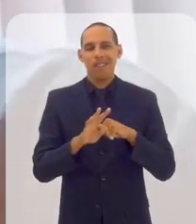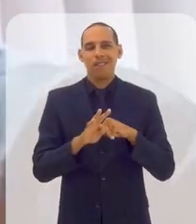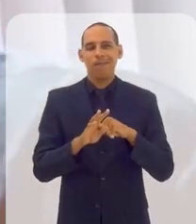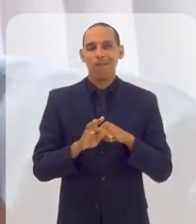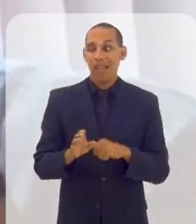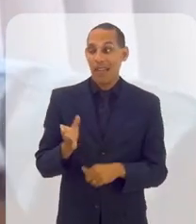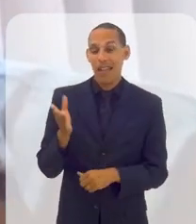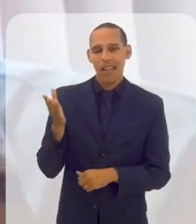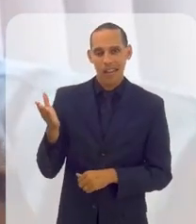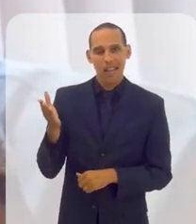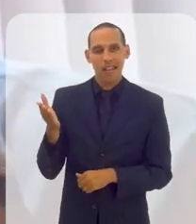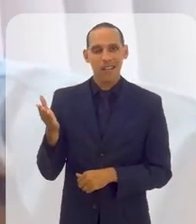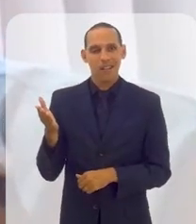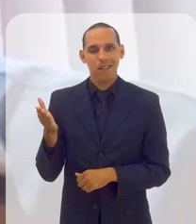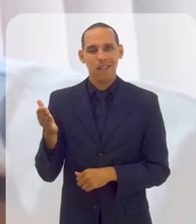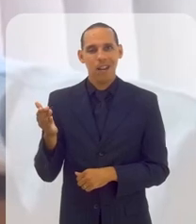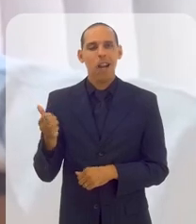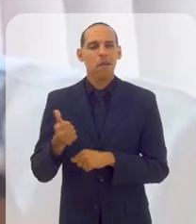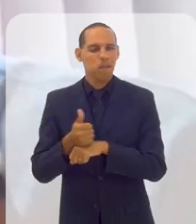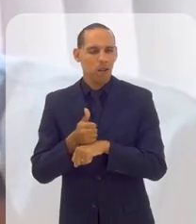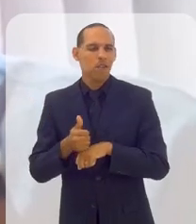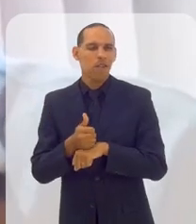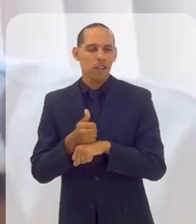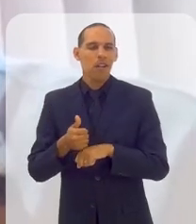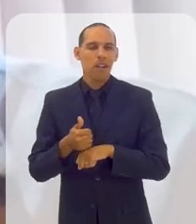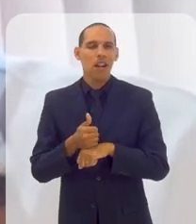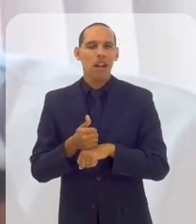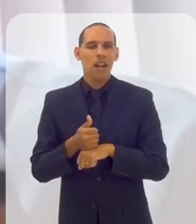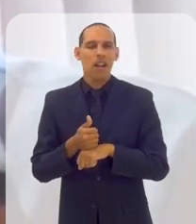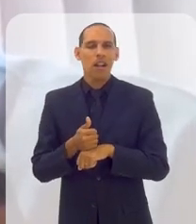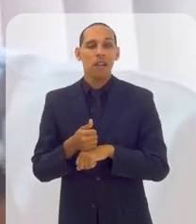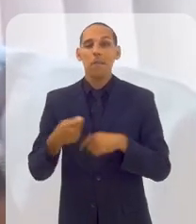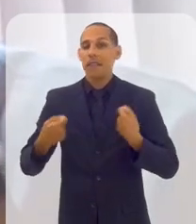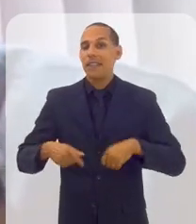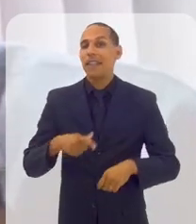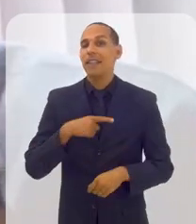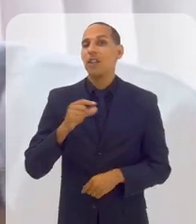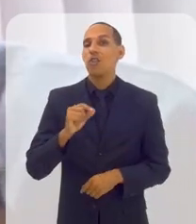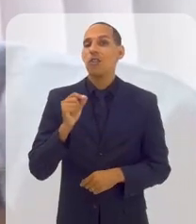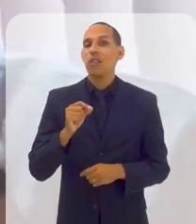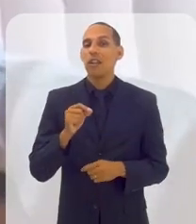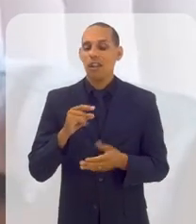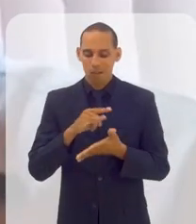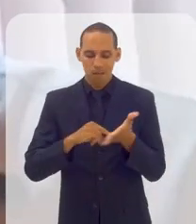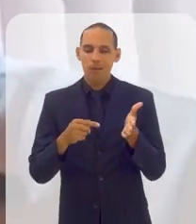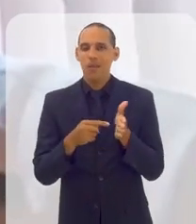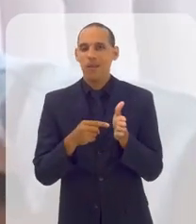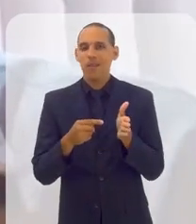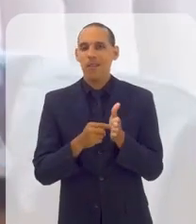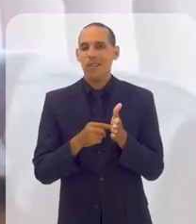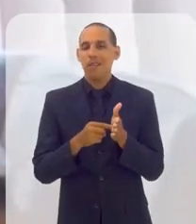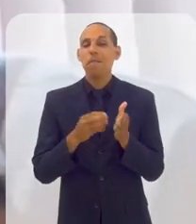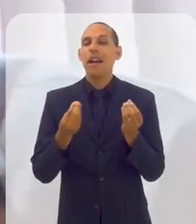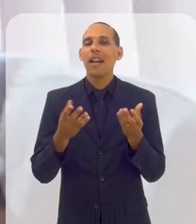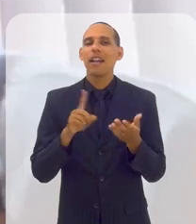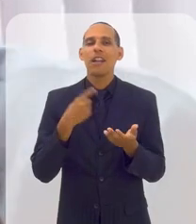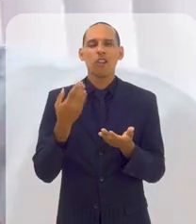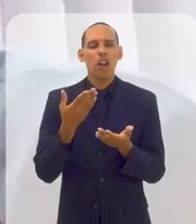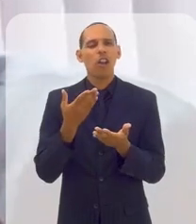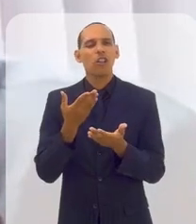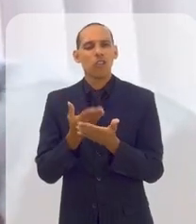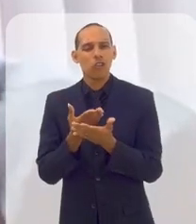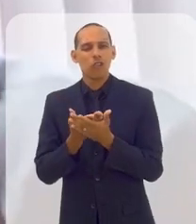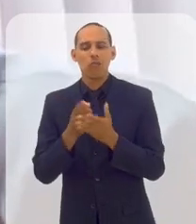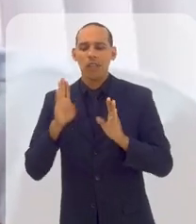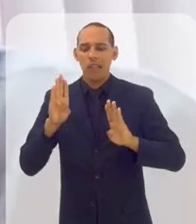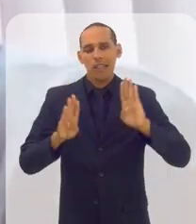Técnica. Ele é importante para o profissional, que faz parte do acervo dele, serve como credencial para ele disputar uma